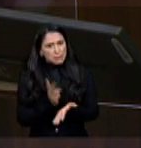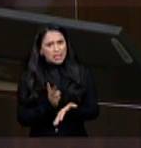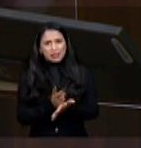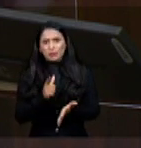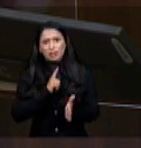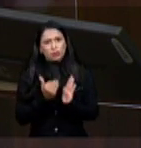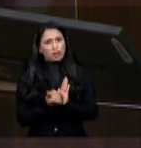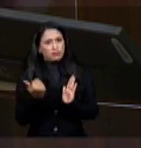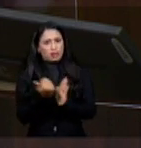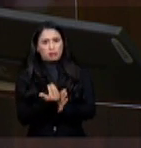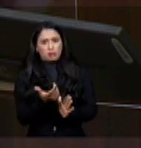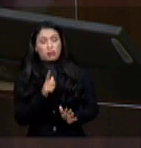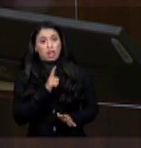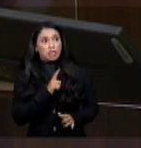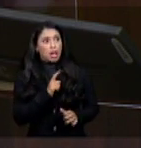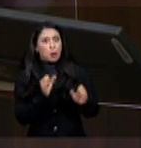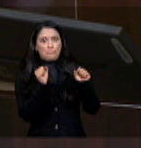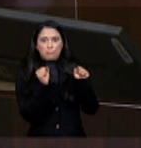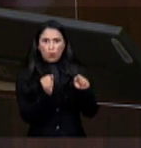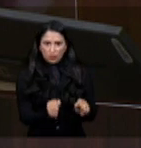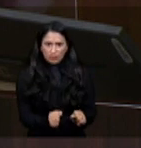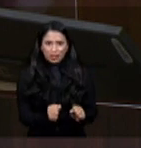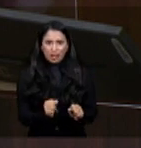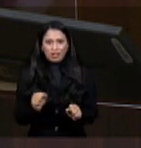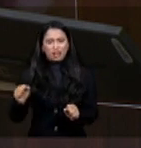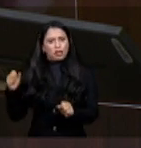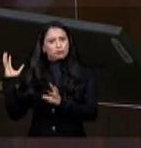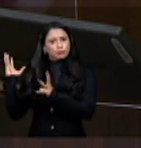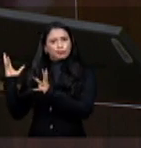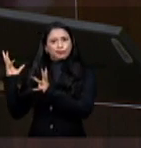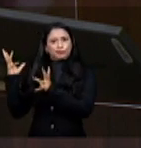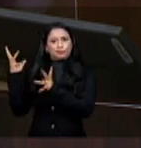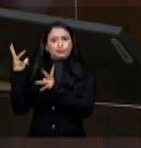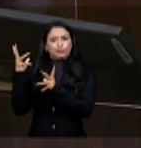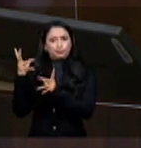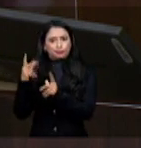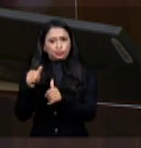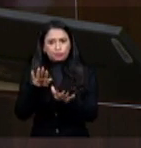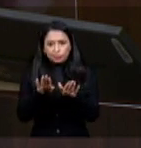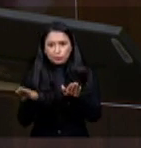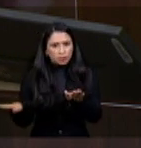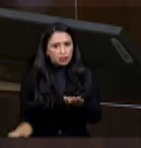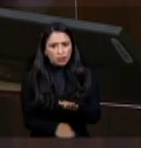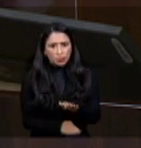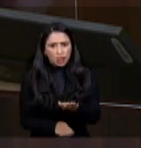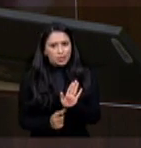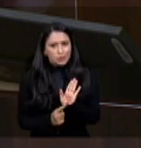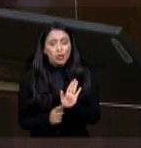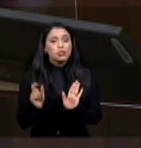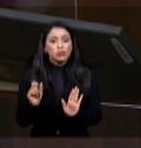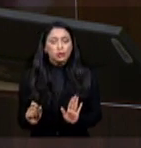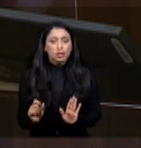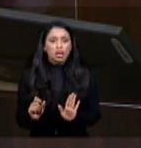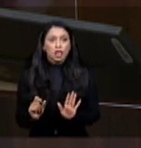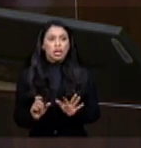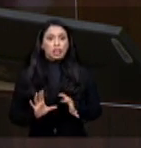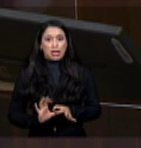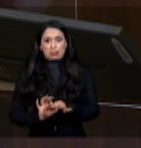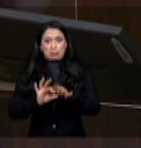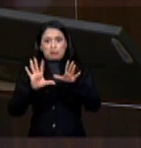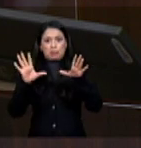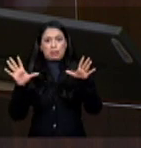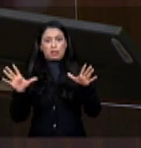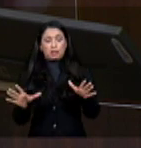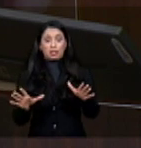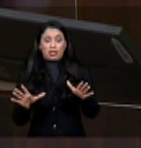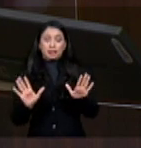ela enfrenta relações de poder historicamente desiguais Isso demonstra que as práticas da emancipação